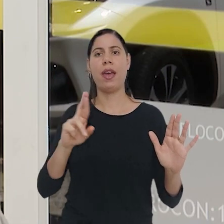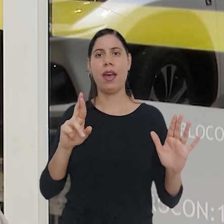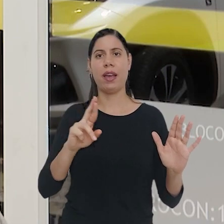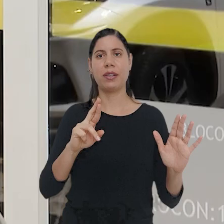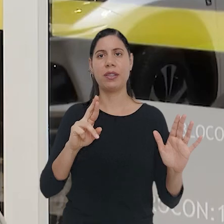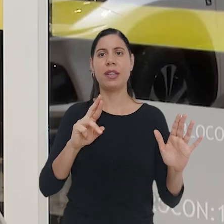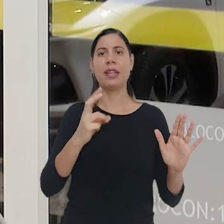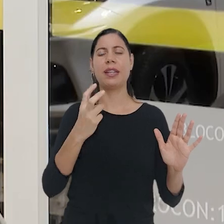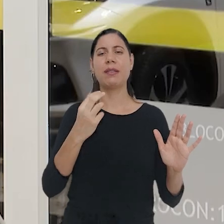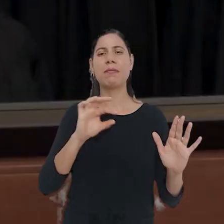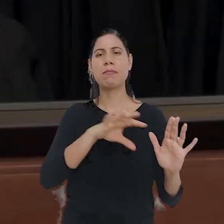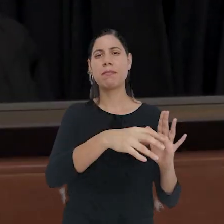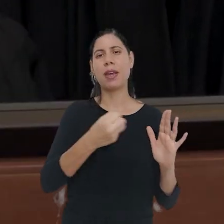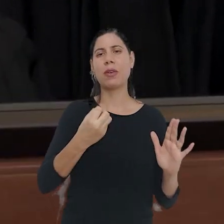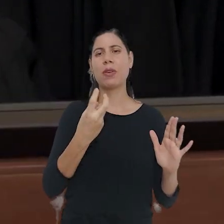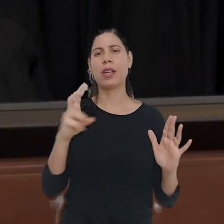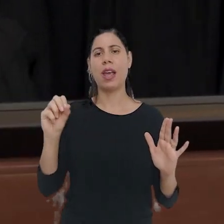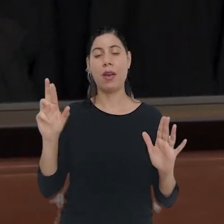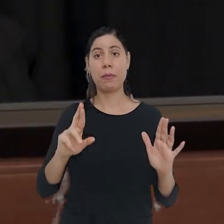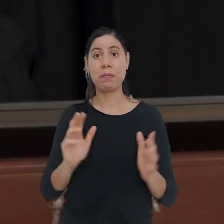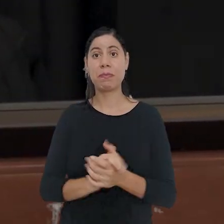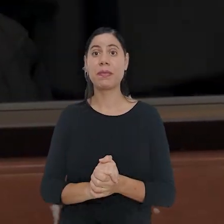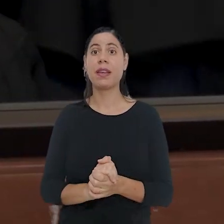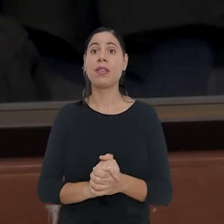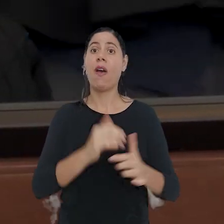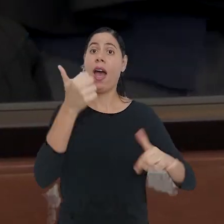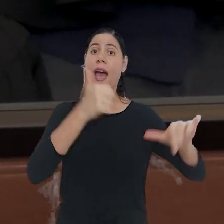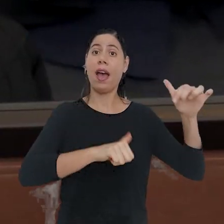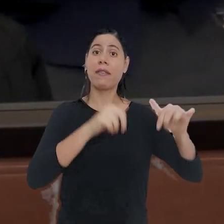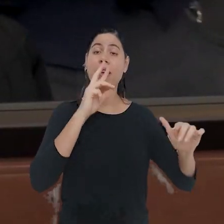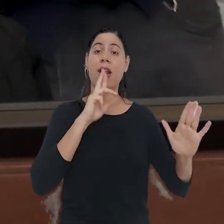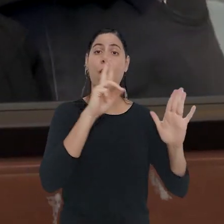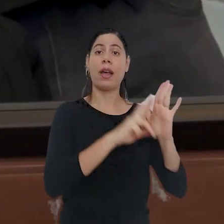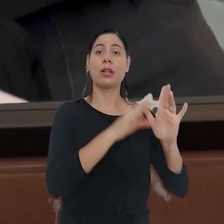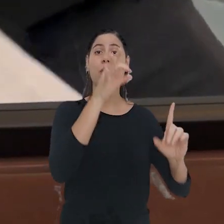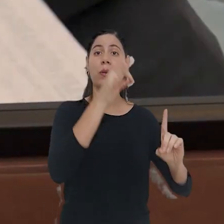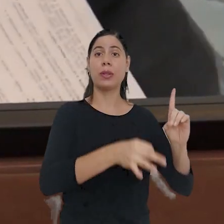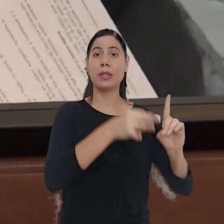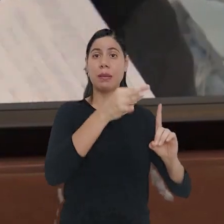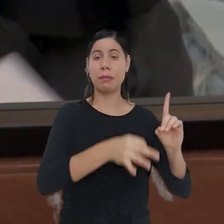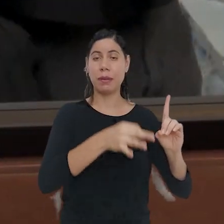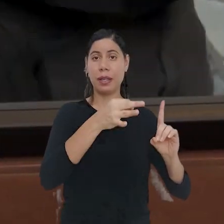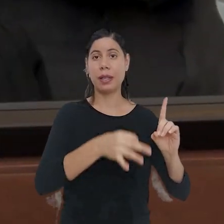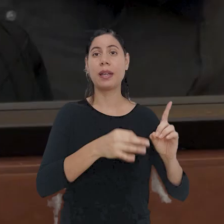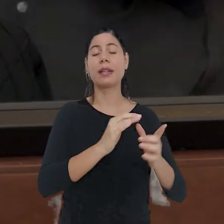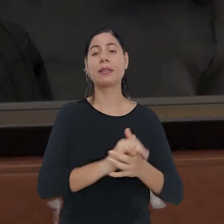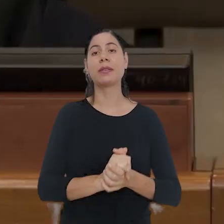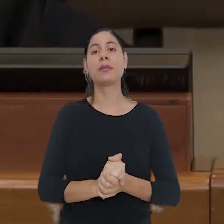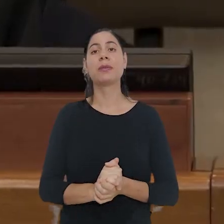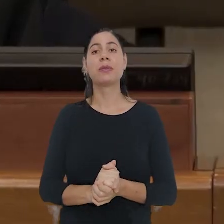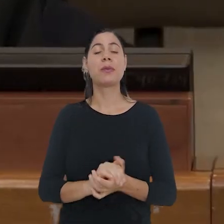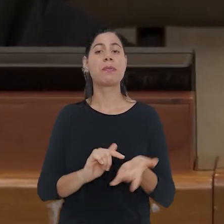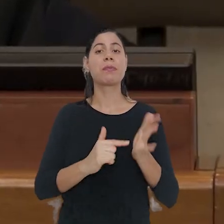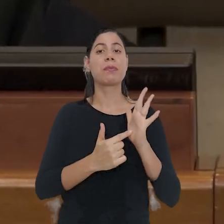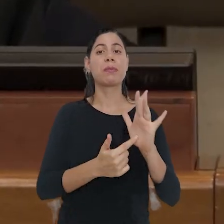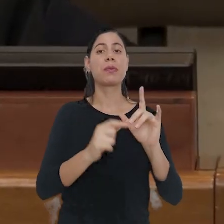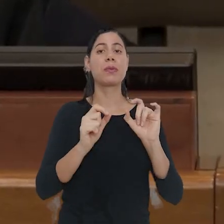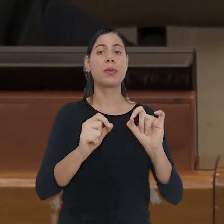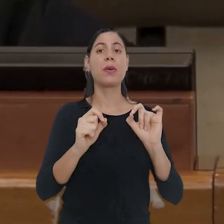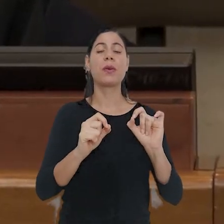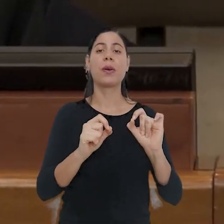apenas R$ 3.000. Ao analisar o caso, o relator desembargador federal Neviton Guedes destacou